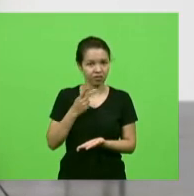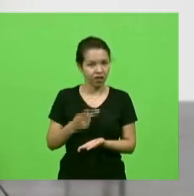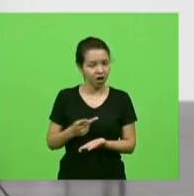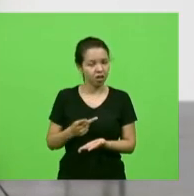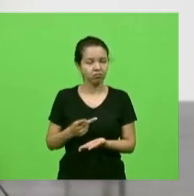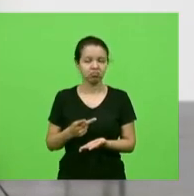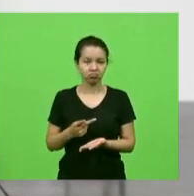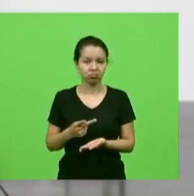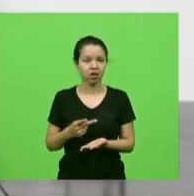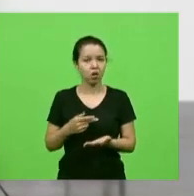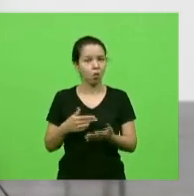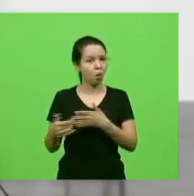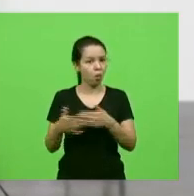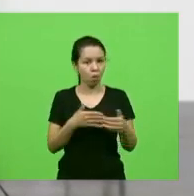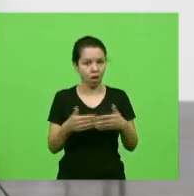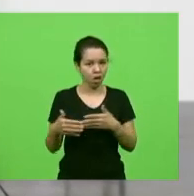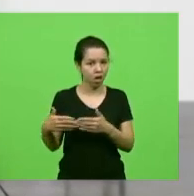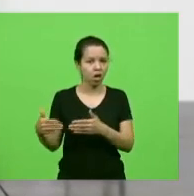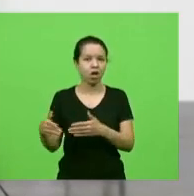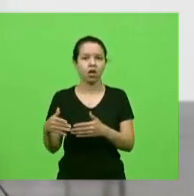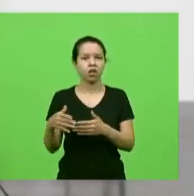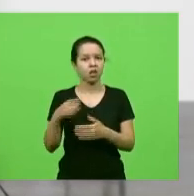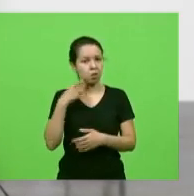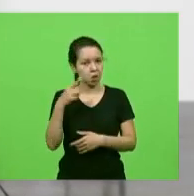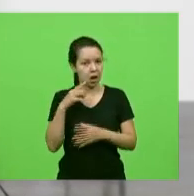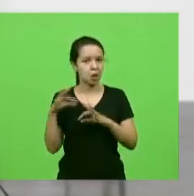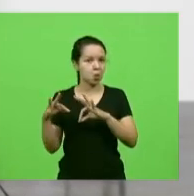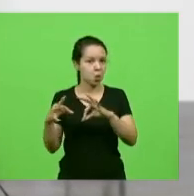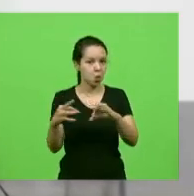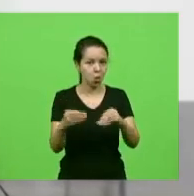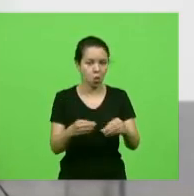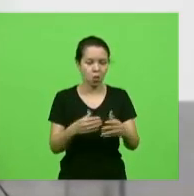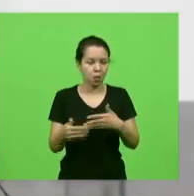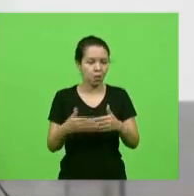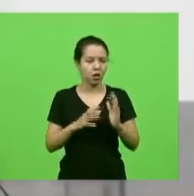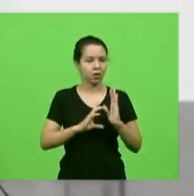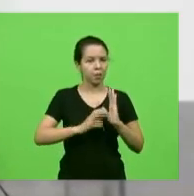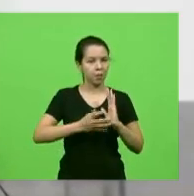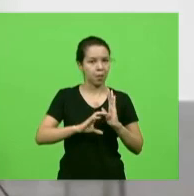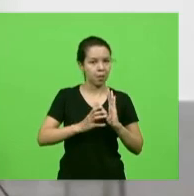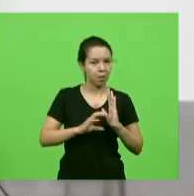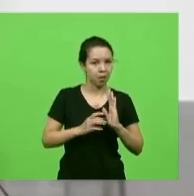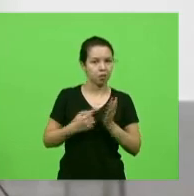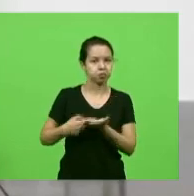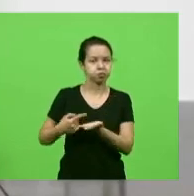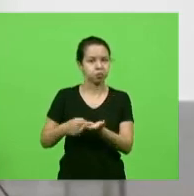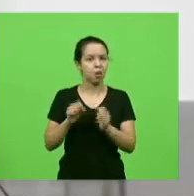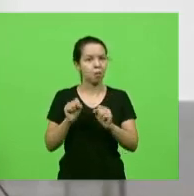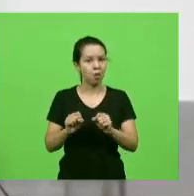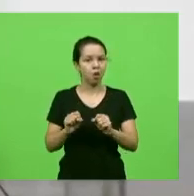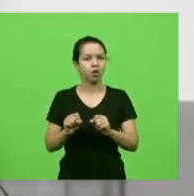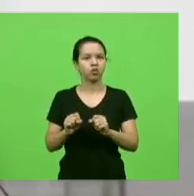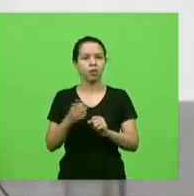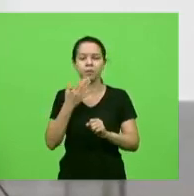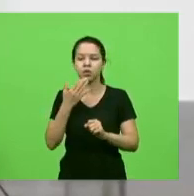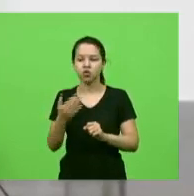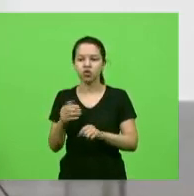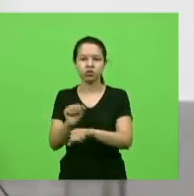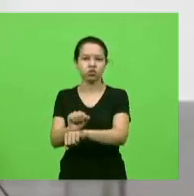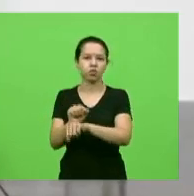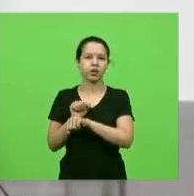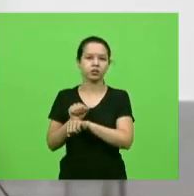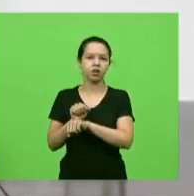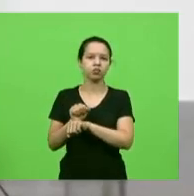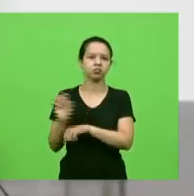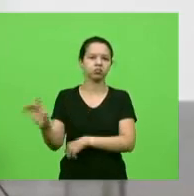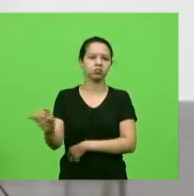poderiam, a depender da bandeira e dos acordos, postular mutuamente a suspeição um dos outros. E, ao